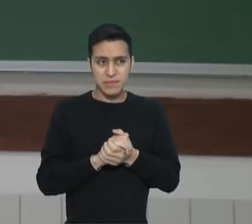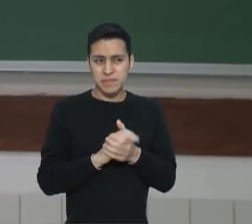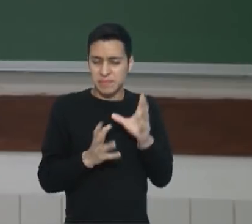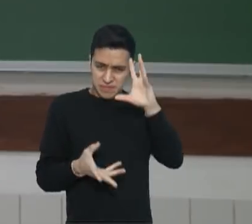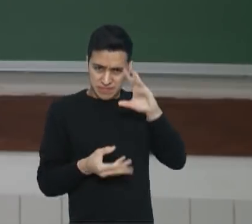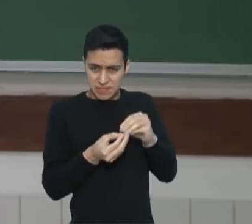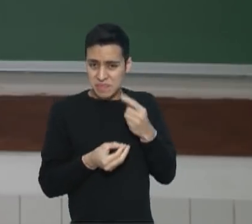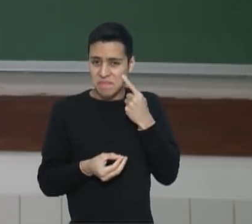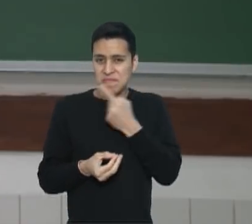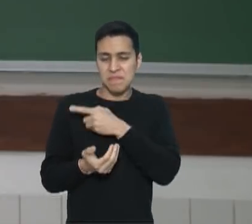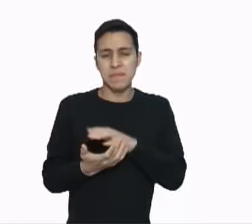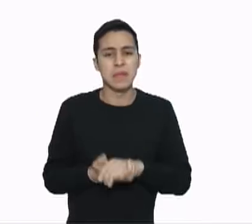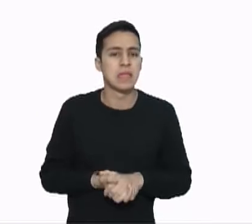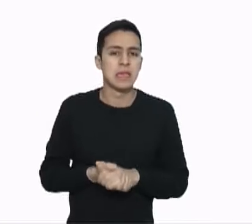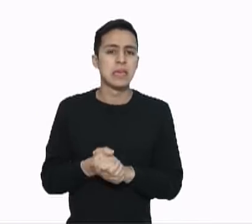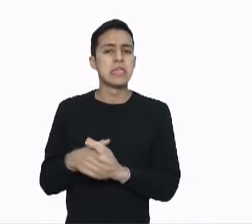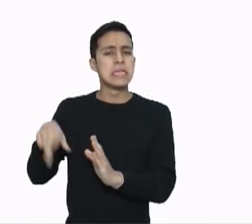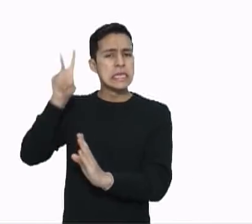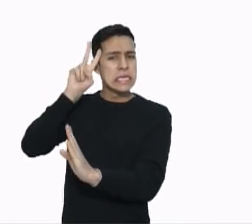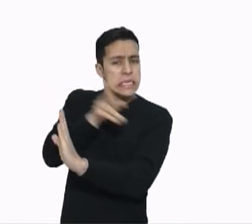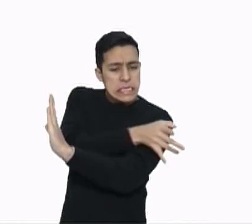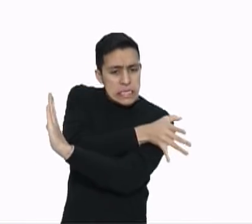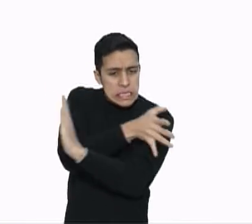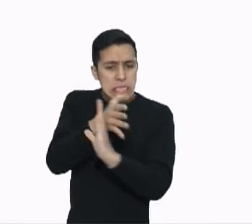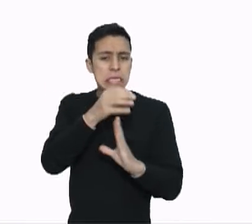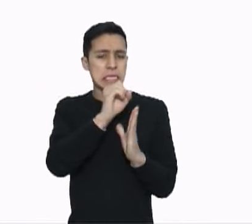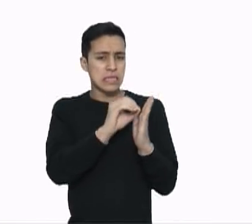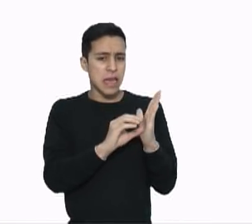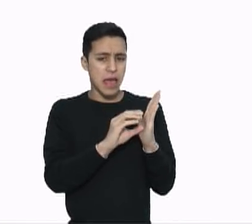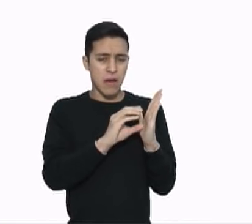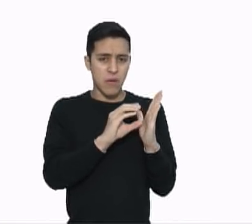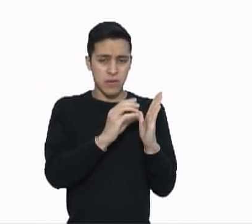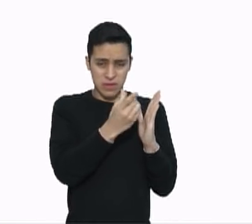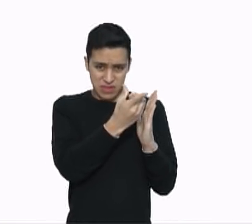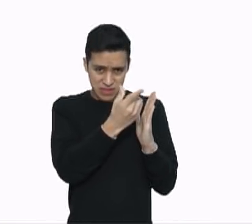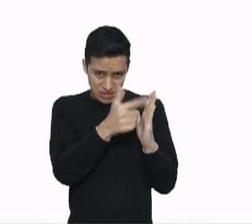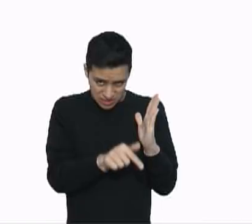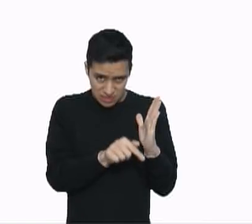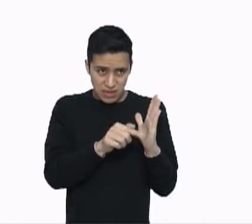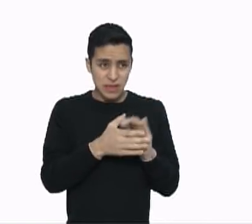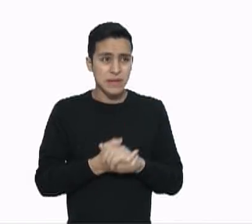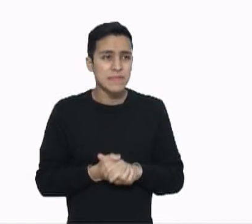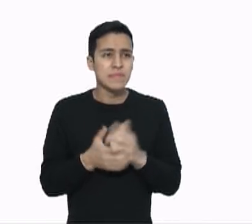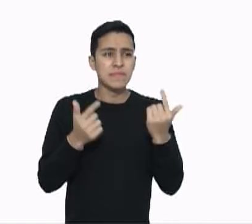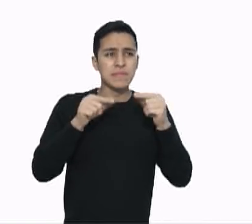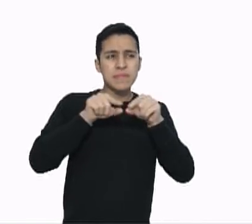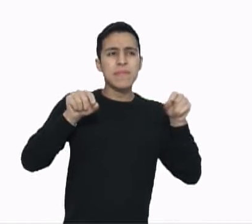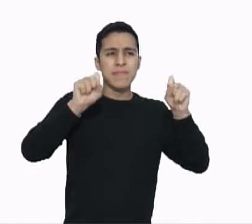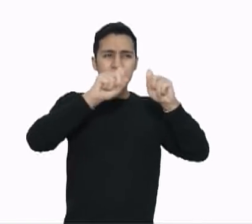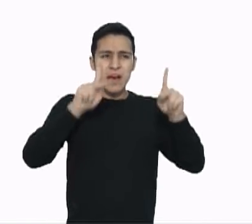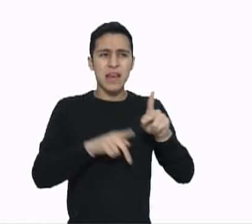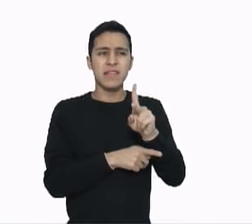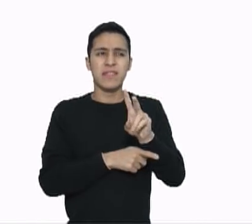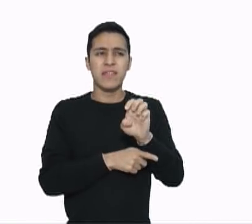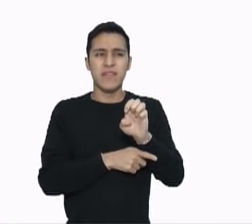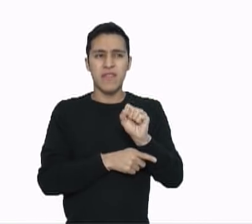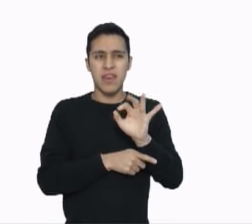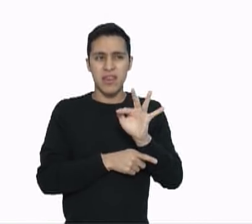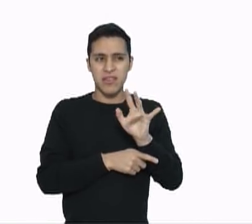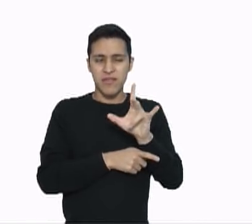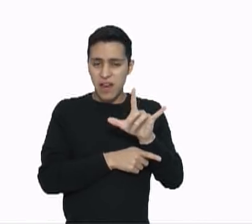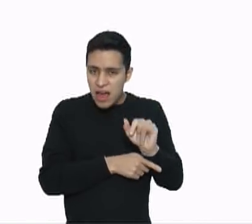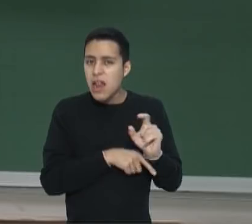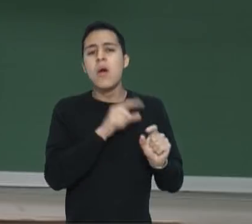ideias. Historicamente, desde o século XVII, com a Paz de Westfália, a Paz de Westfália